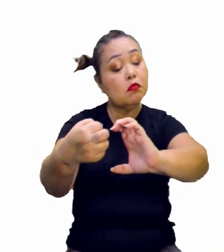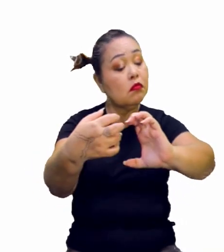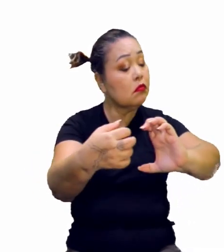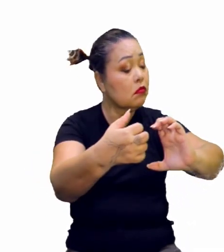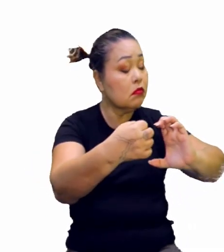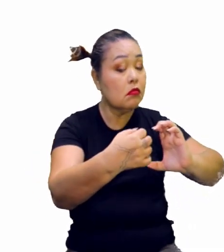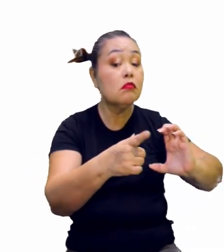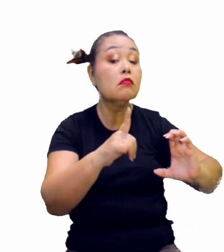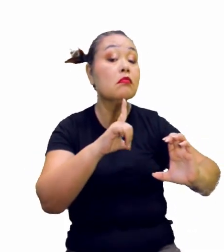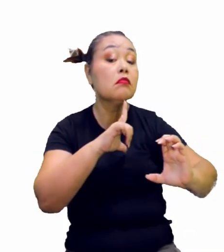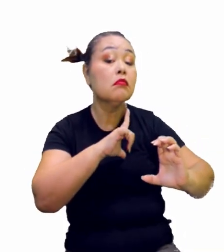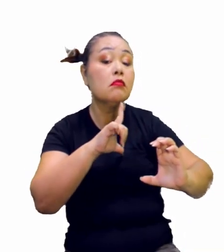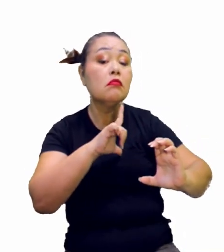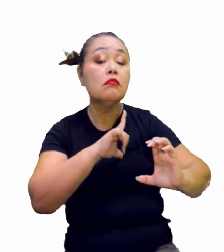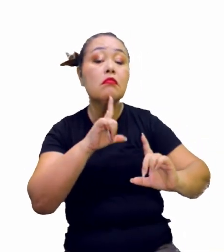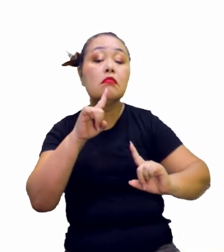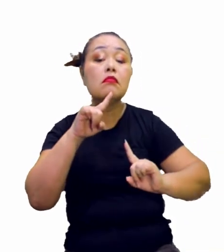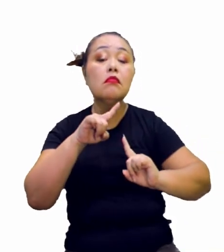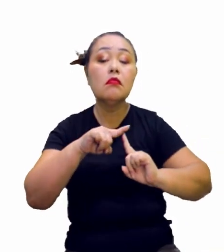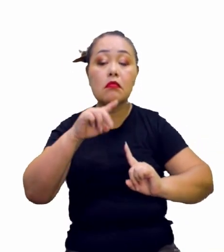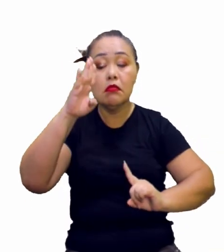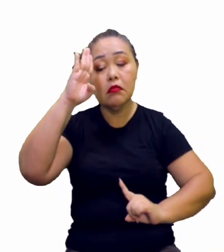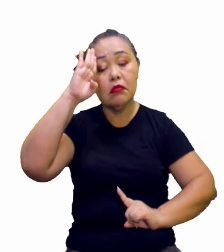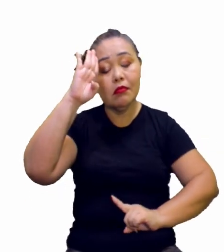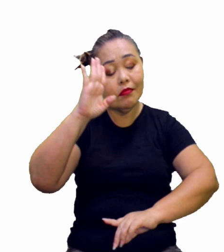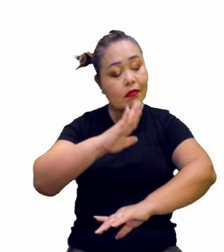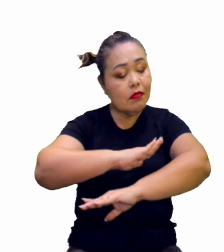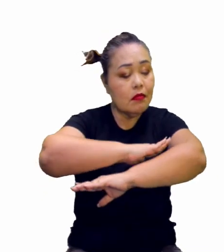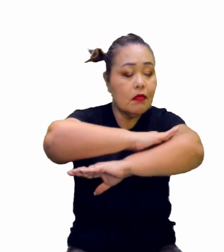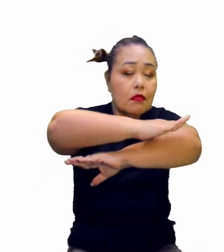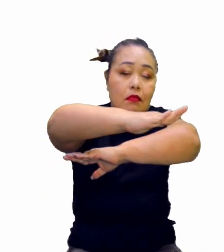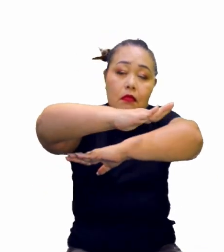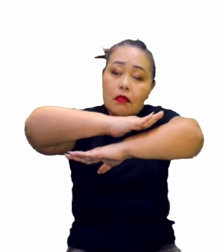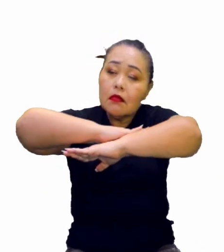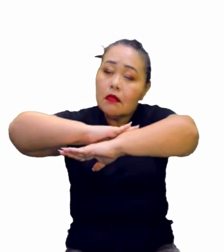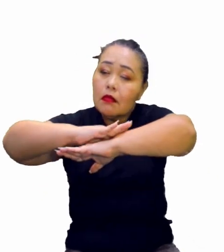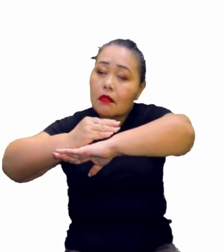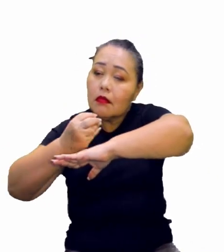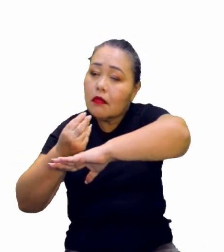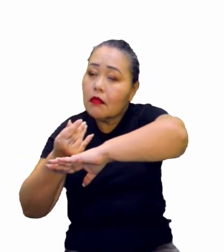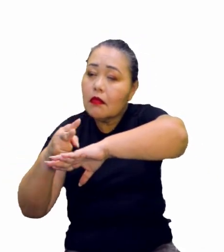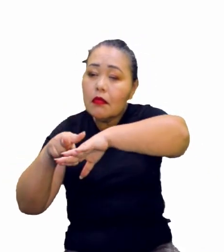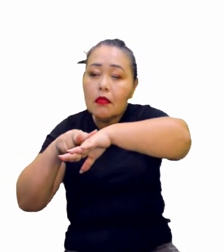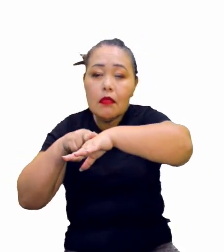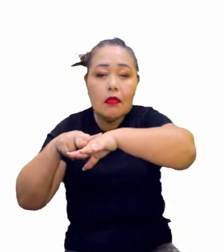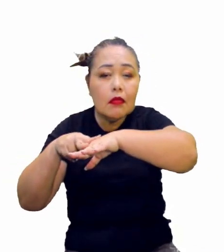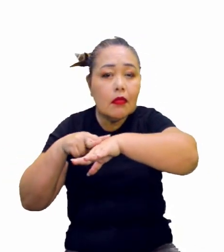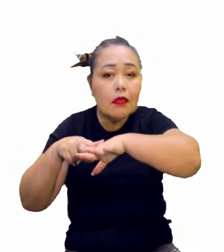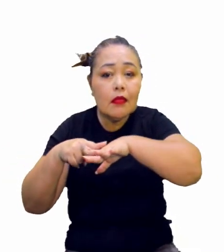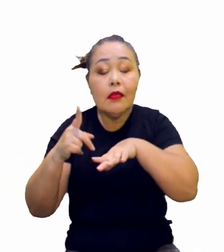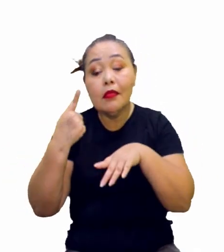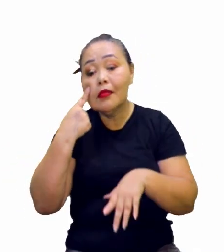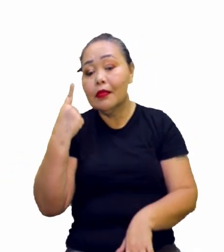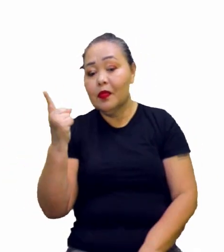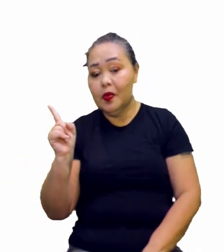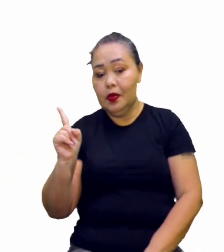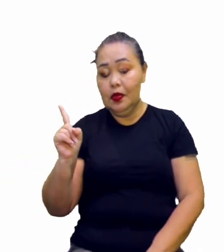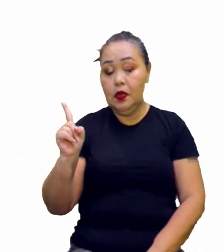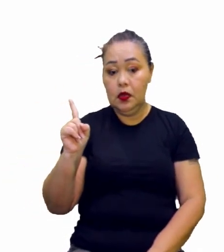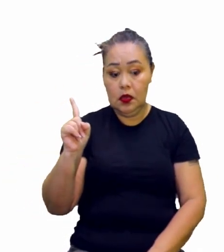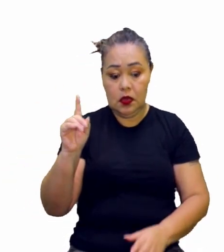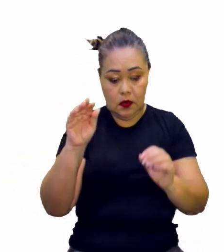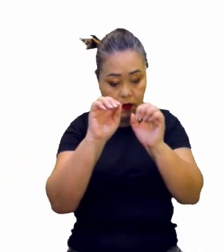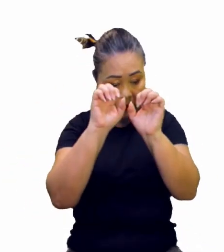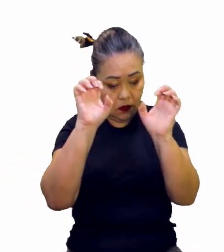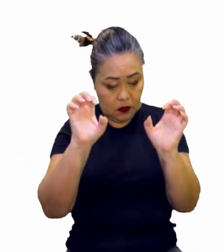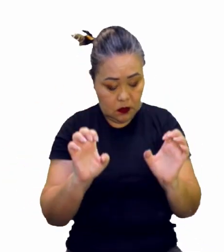um tipo principal de vegetação. Então, pessoal, olha só, estrutura é